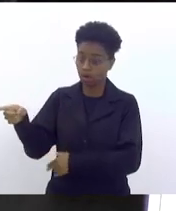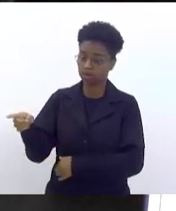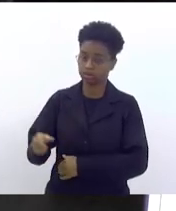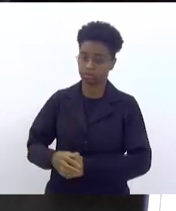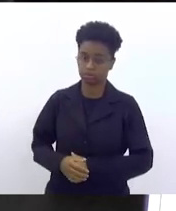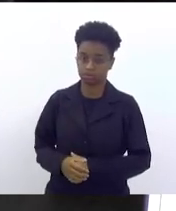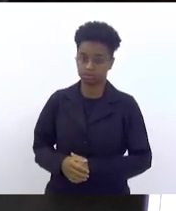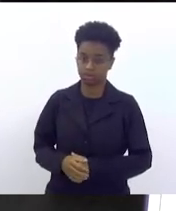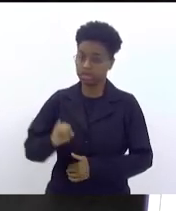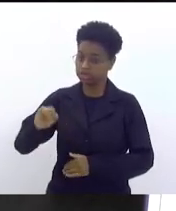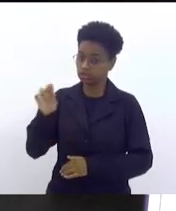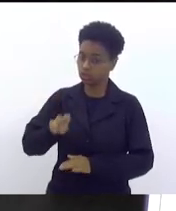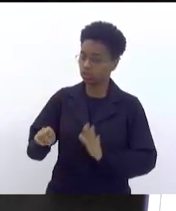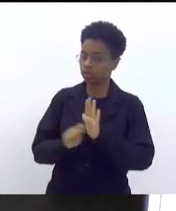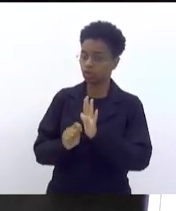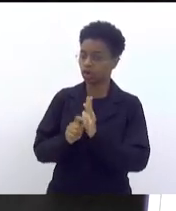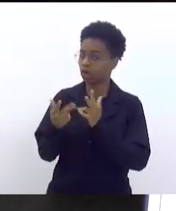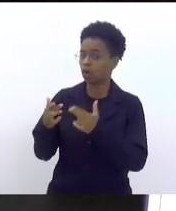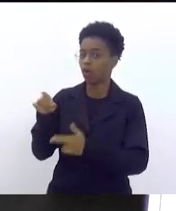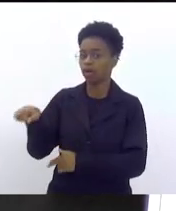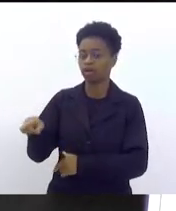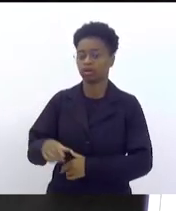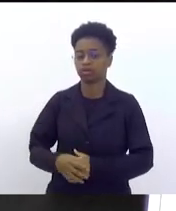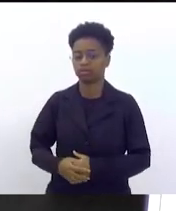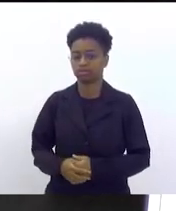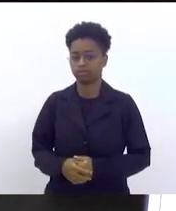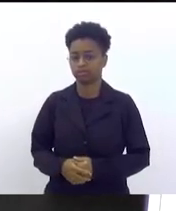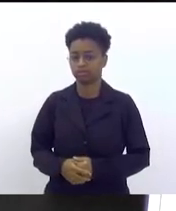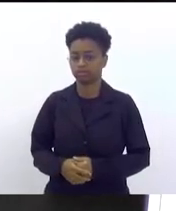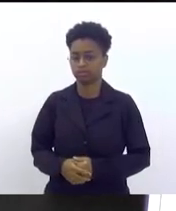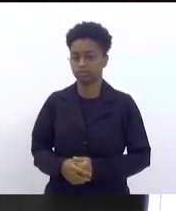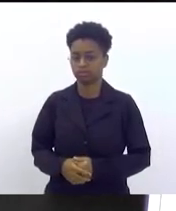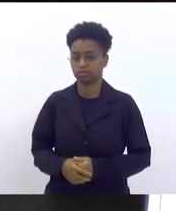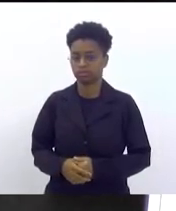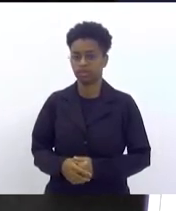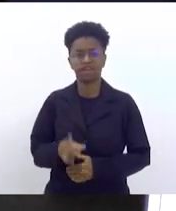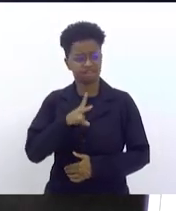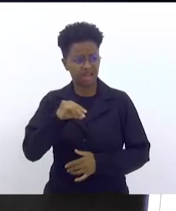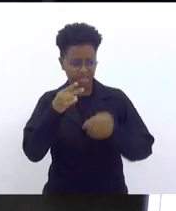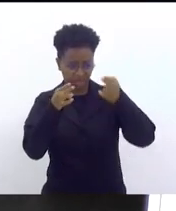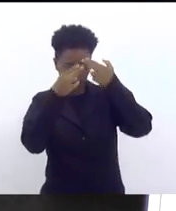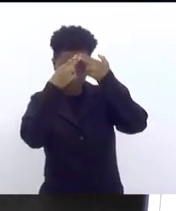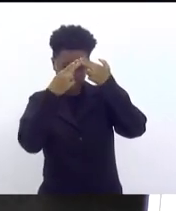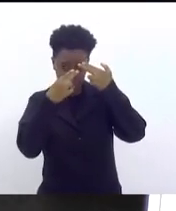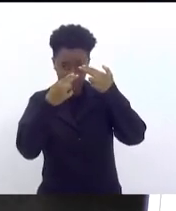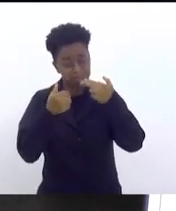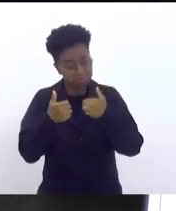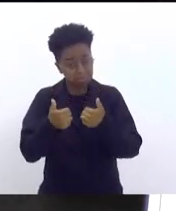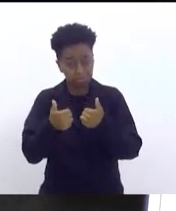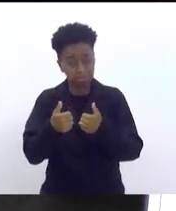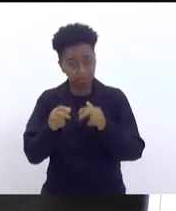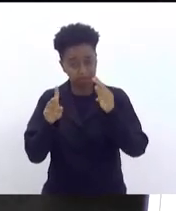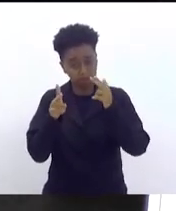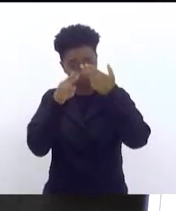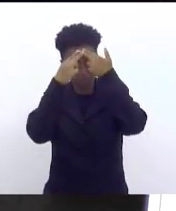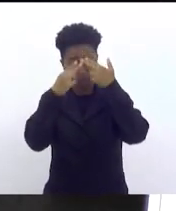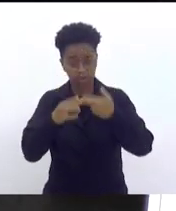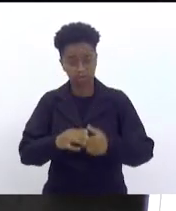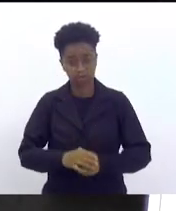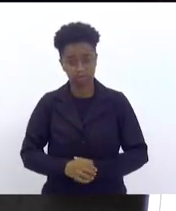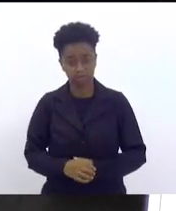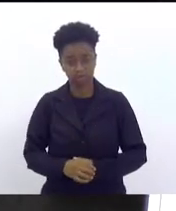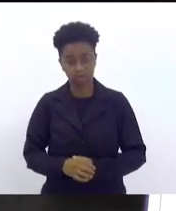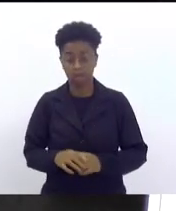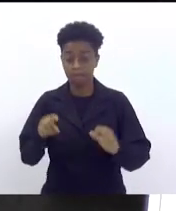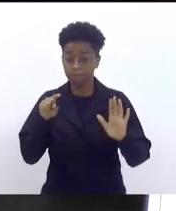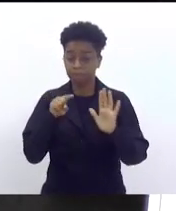é desse jeito vai traumatizar a vai traumatizar Pergunta